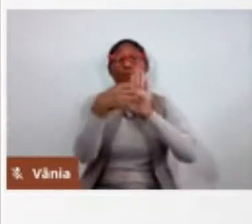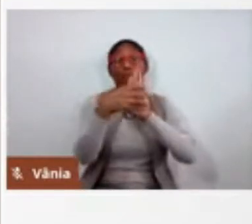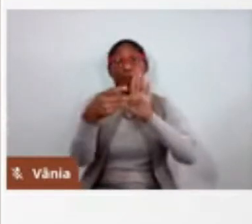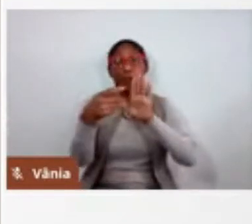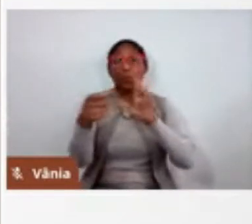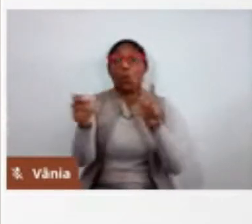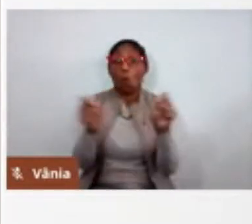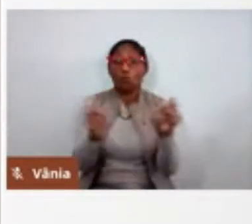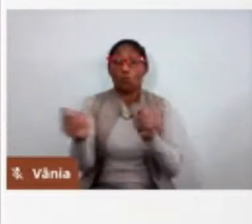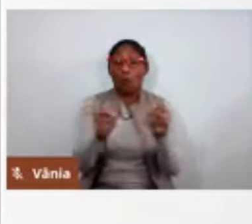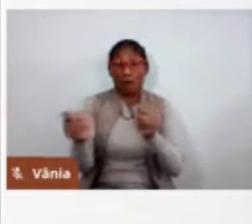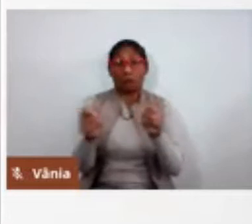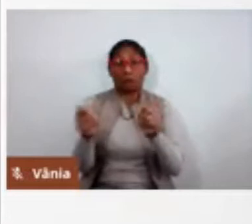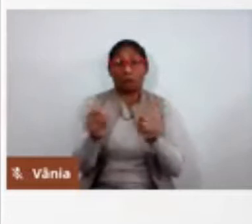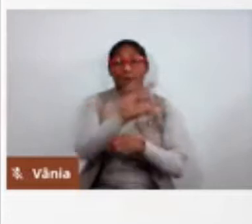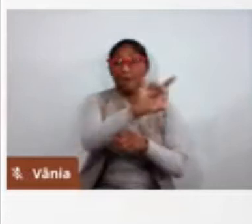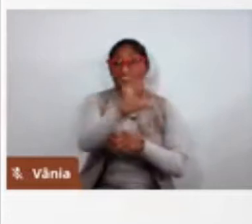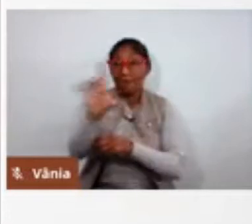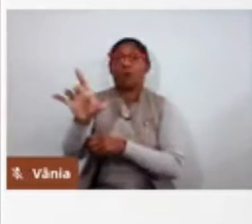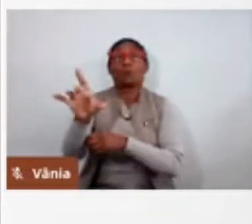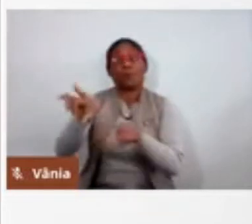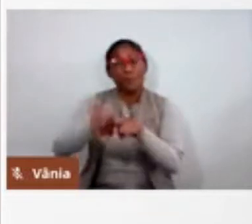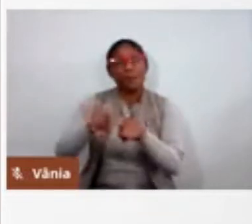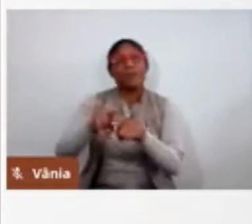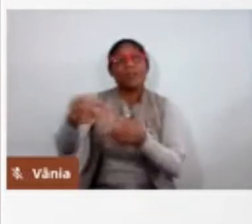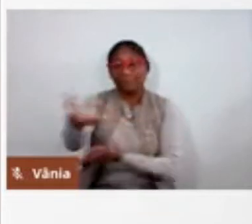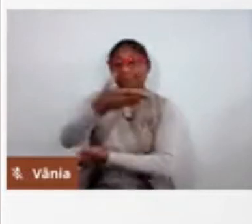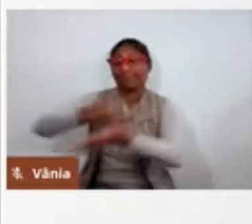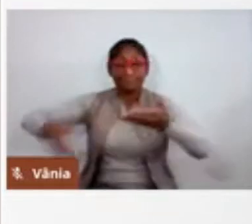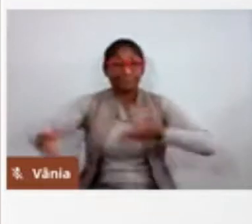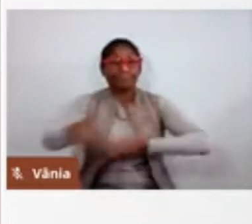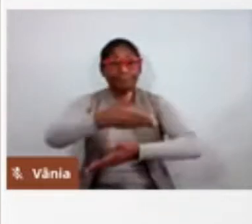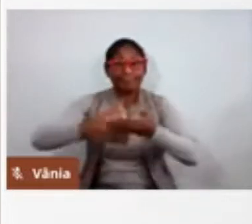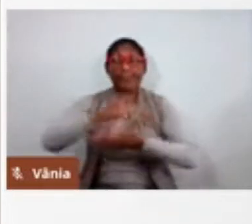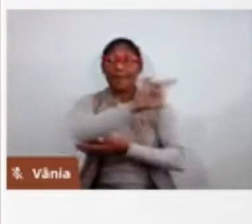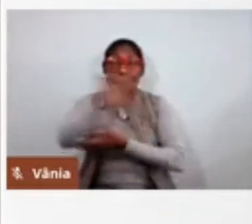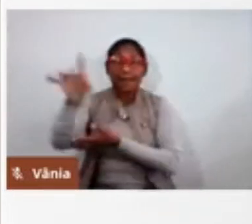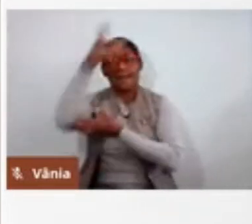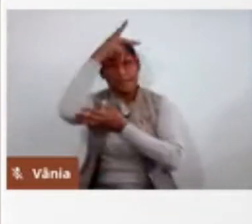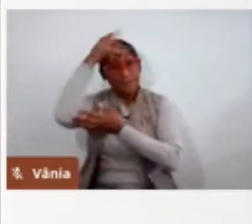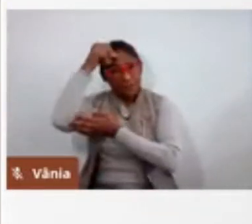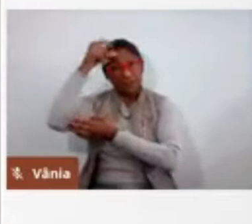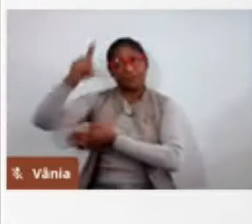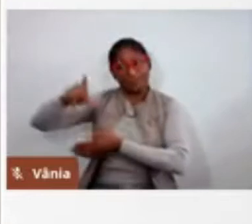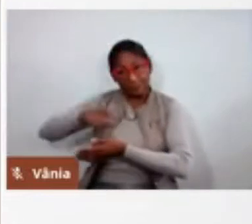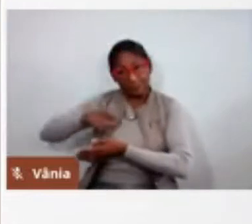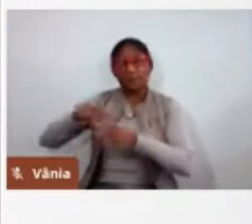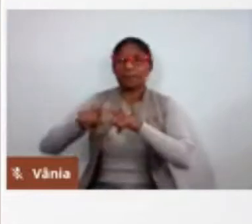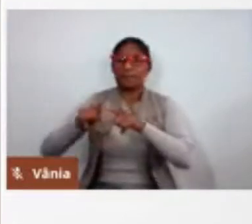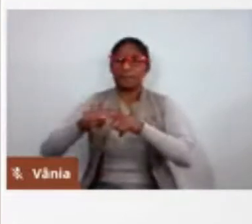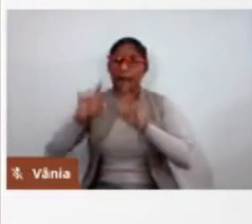controlado. Nós entendemos que é fundamental que os municípios estejam engajados na atenção aos protocolos,